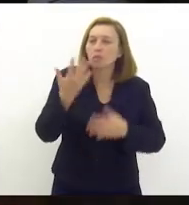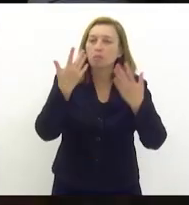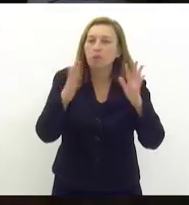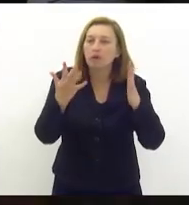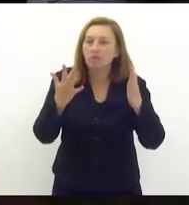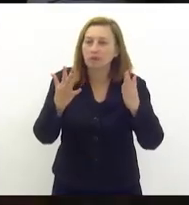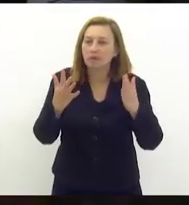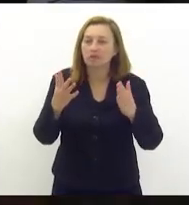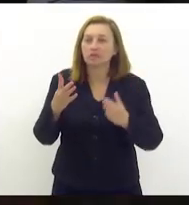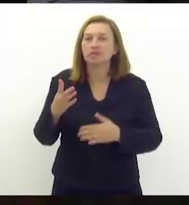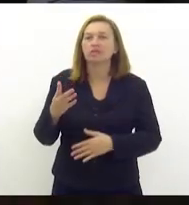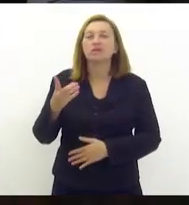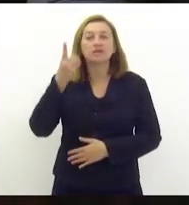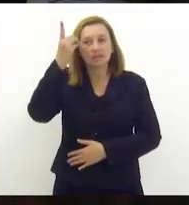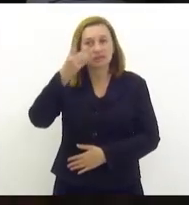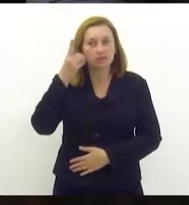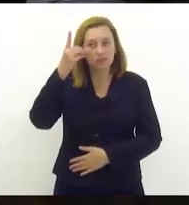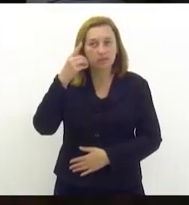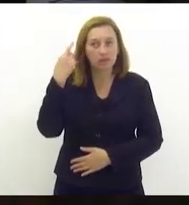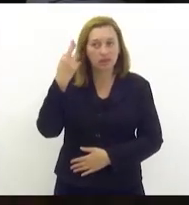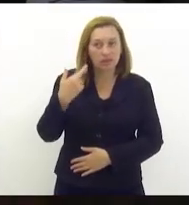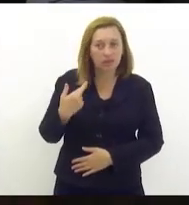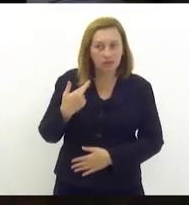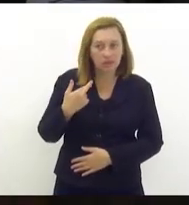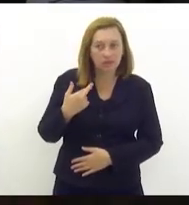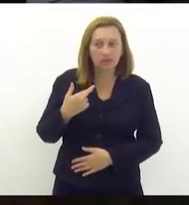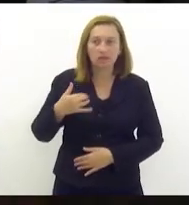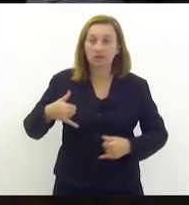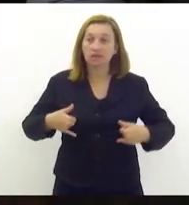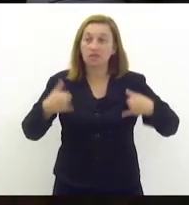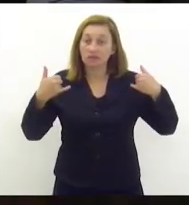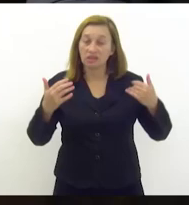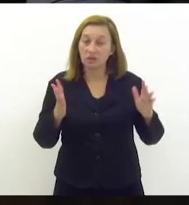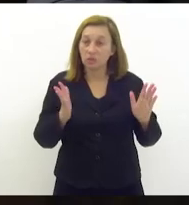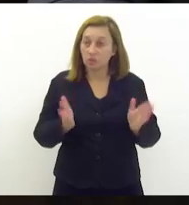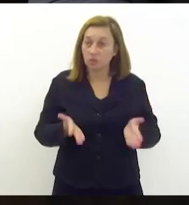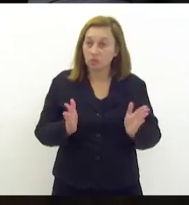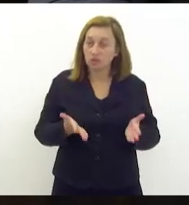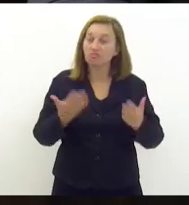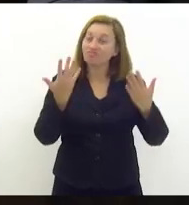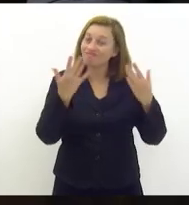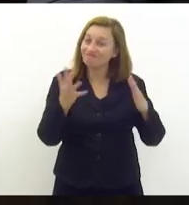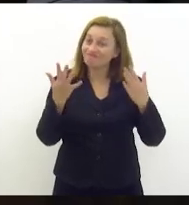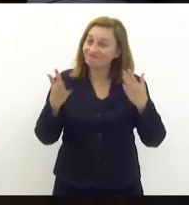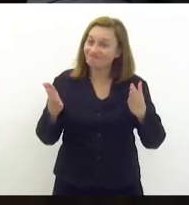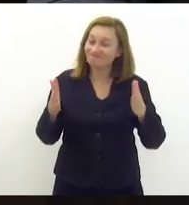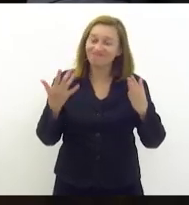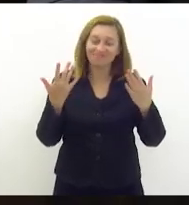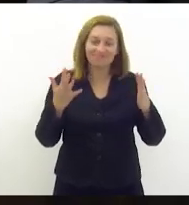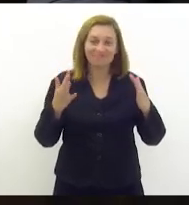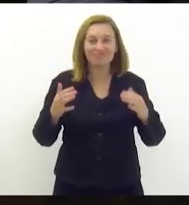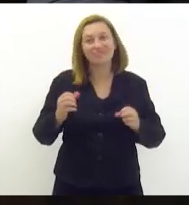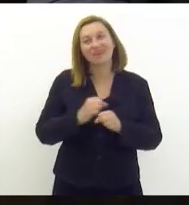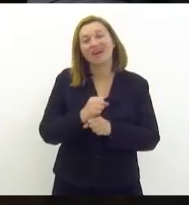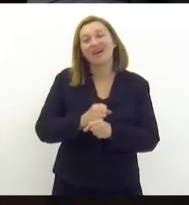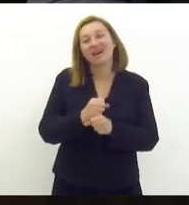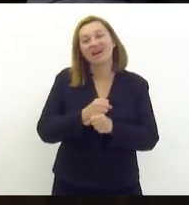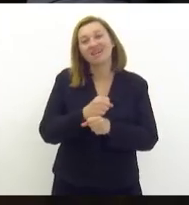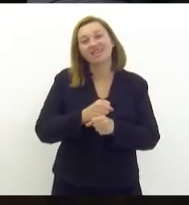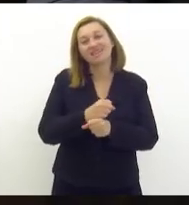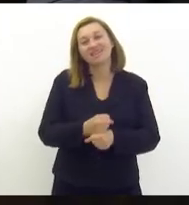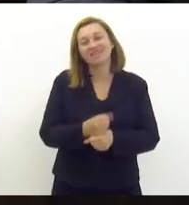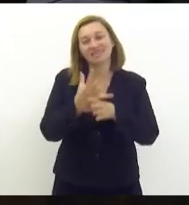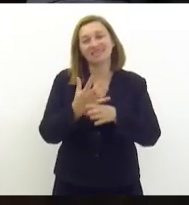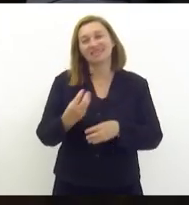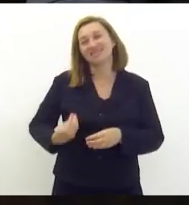aqui pela nossa nove deputada Renata Souza tá fazendo aniversário parabéns aí muitos anos de vida muita saúde